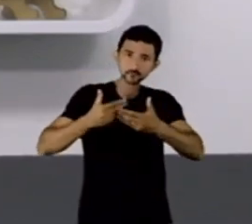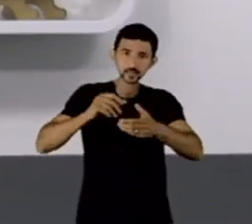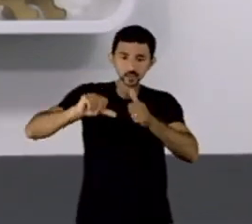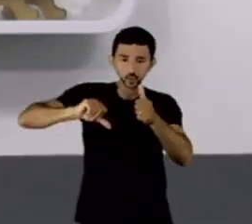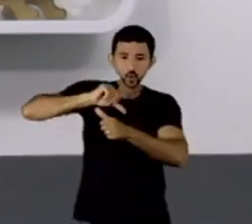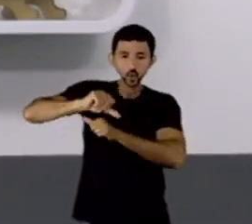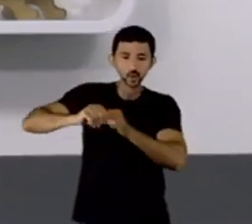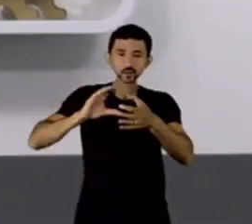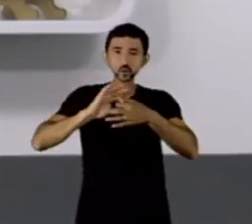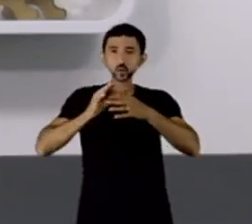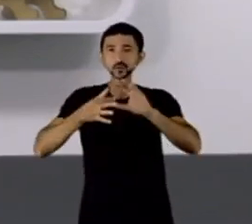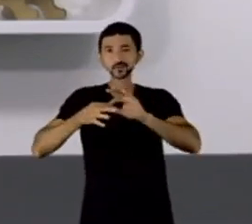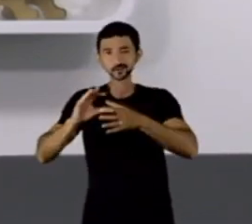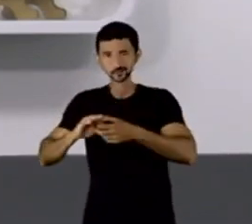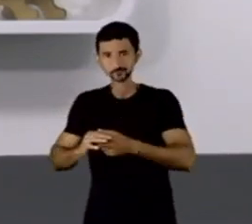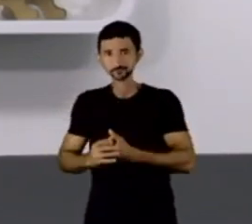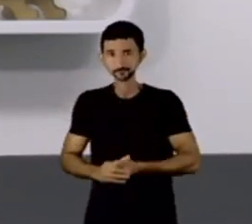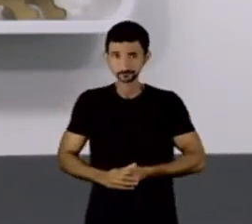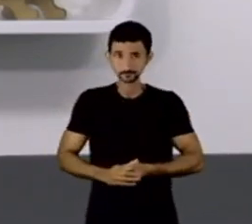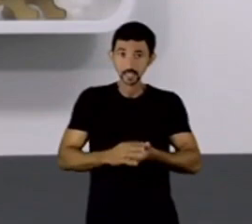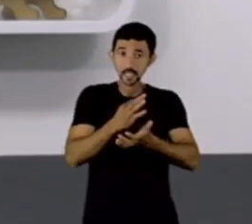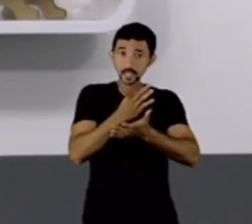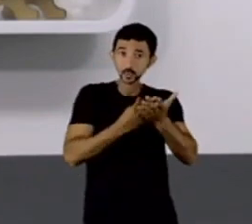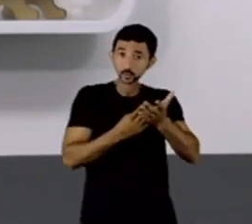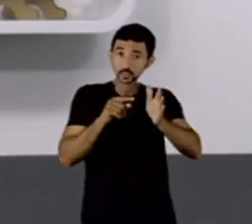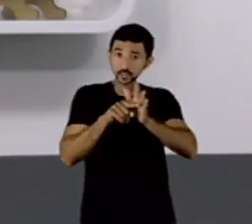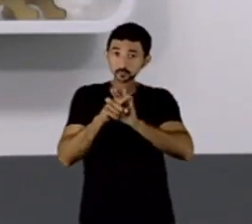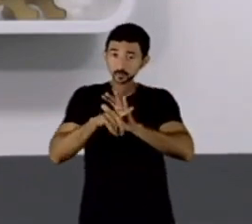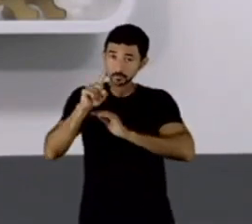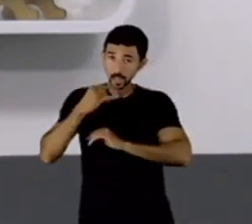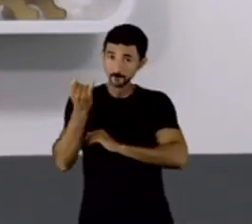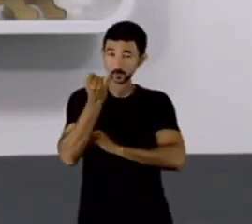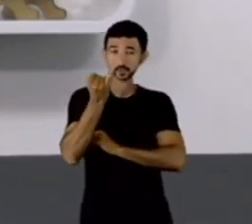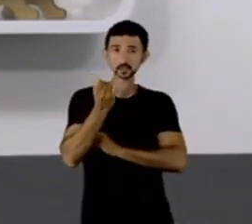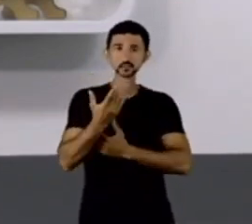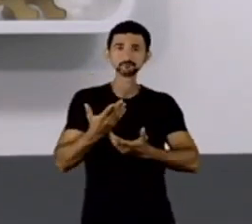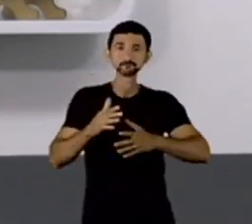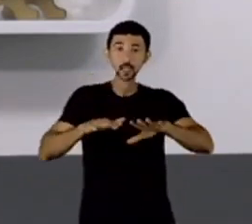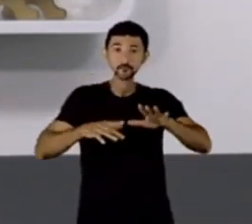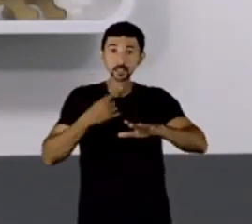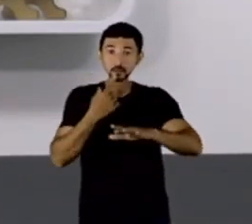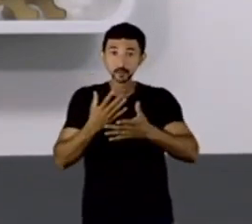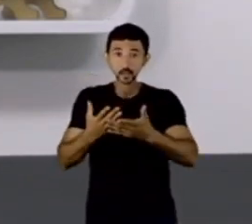de contexto. Nos textos argumentativos isso é muito importante. Por quê?